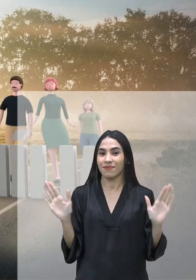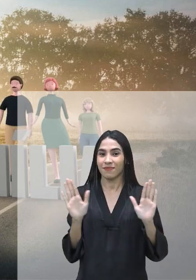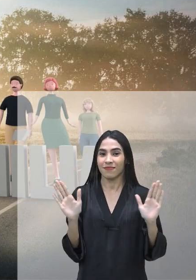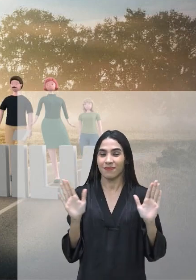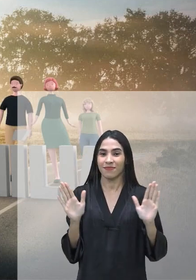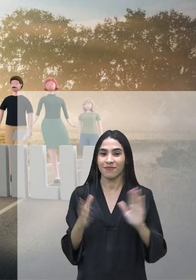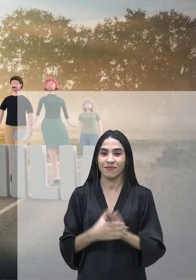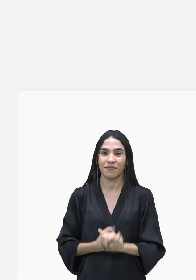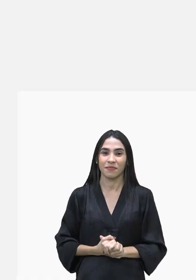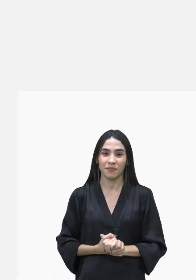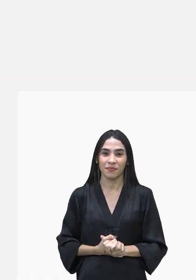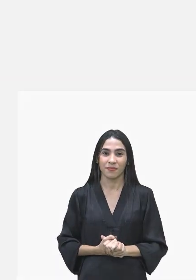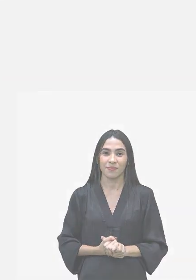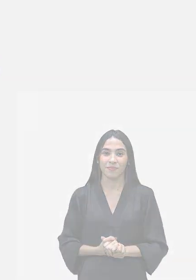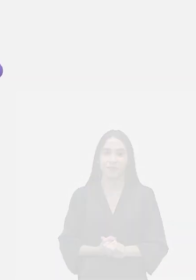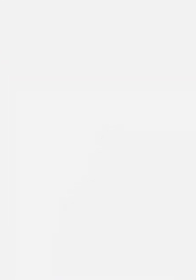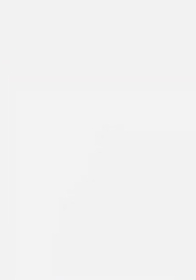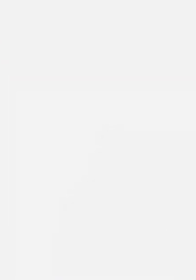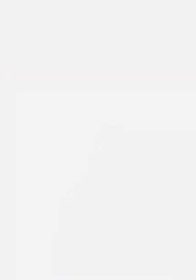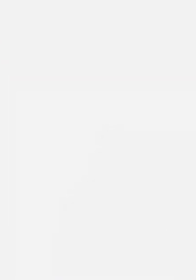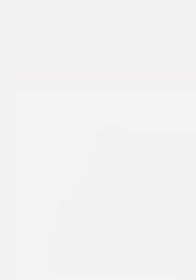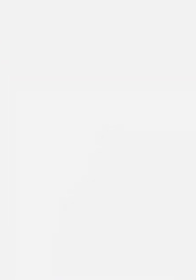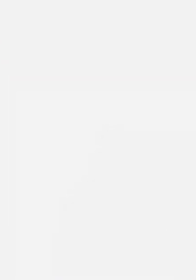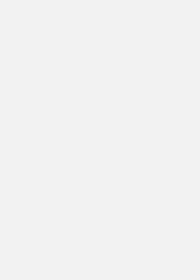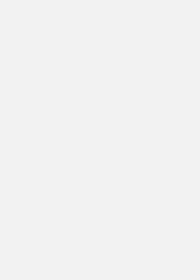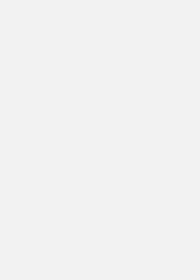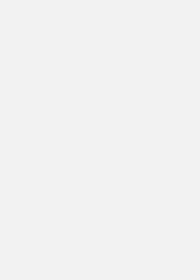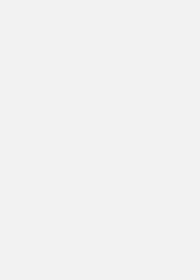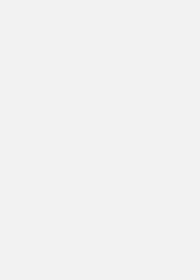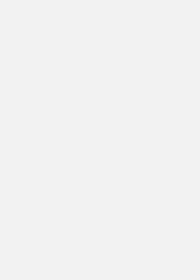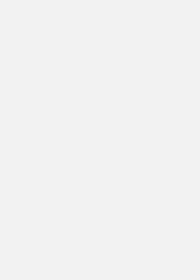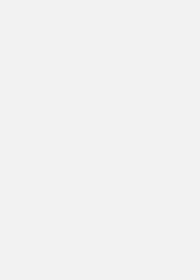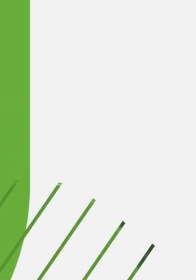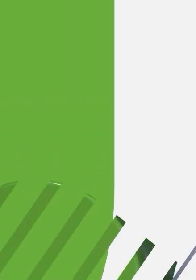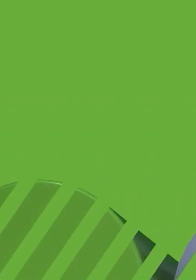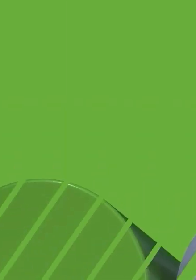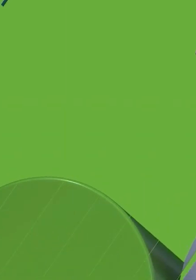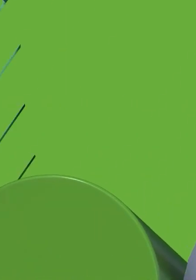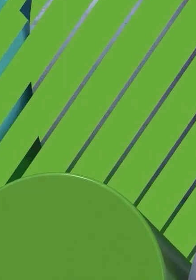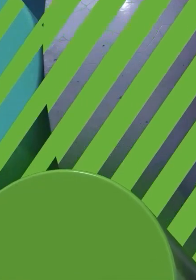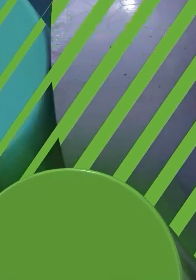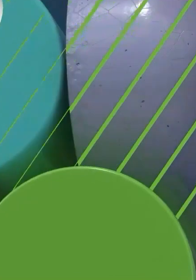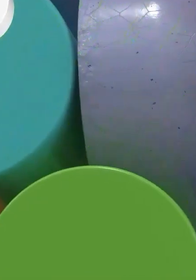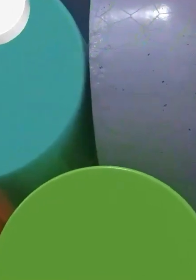a todos e todas.